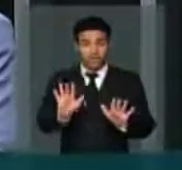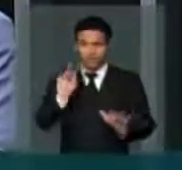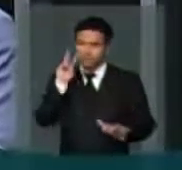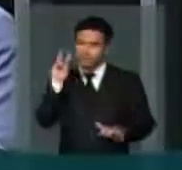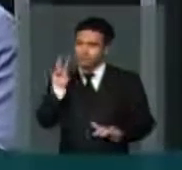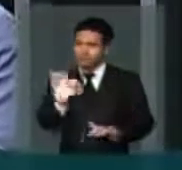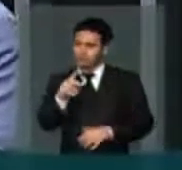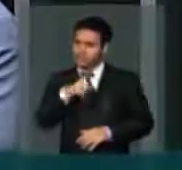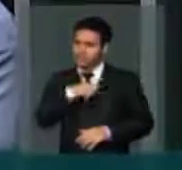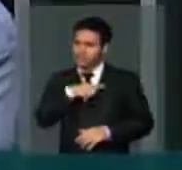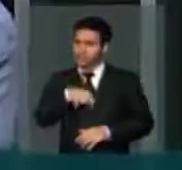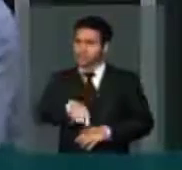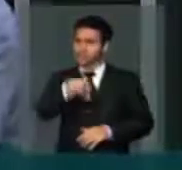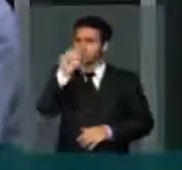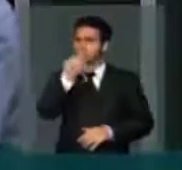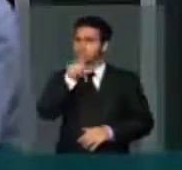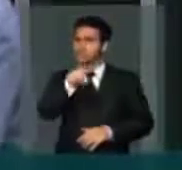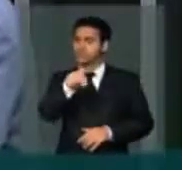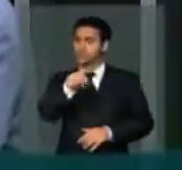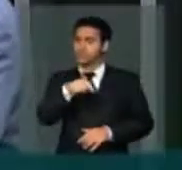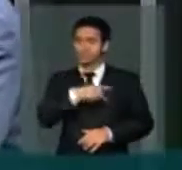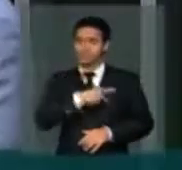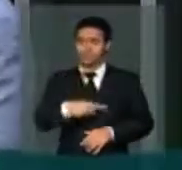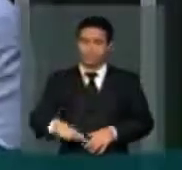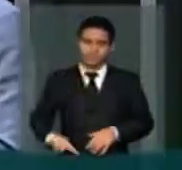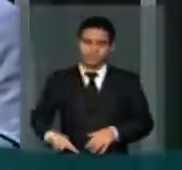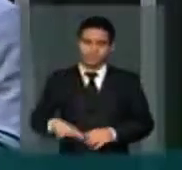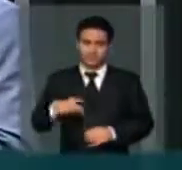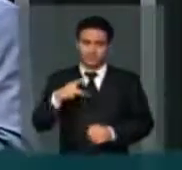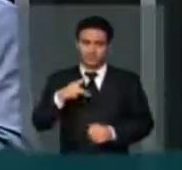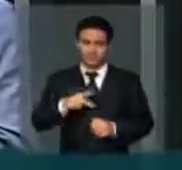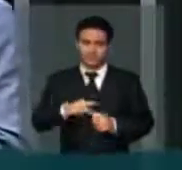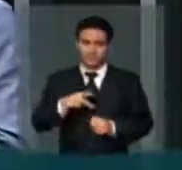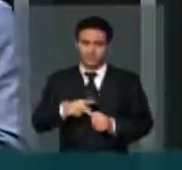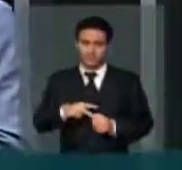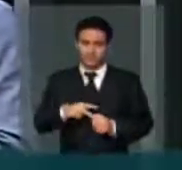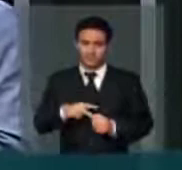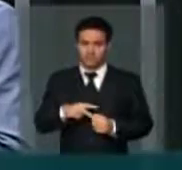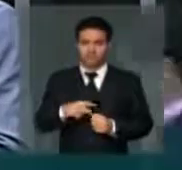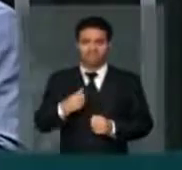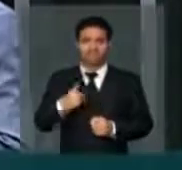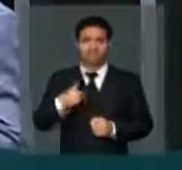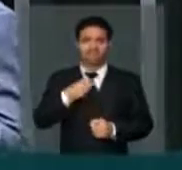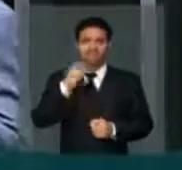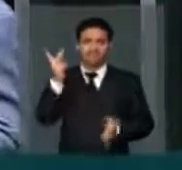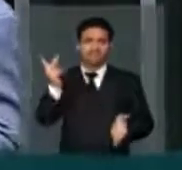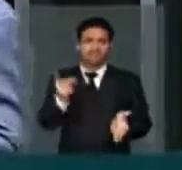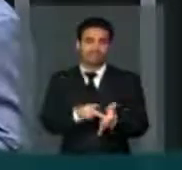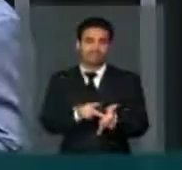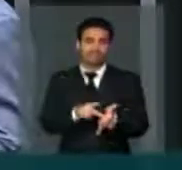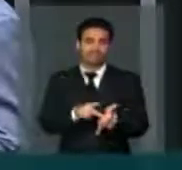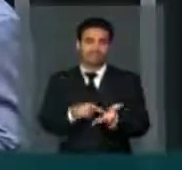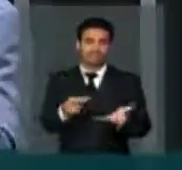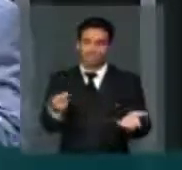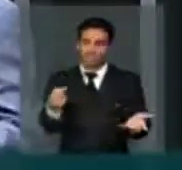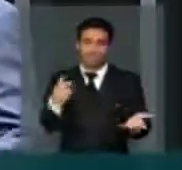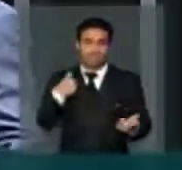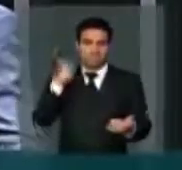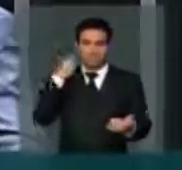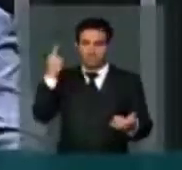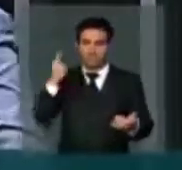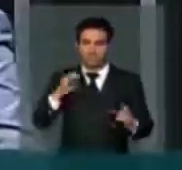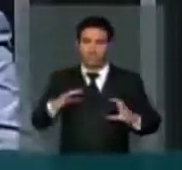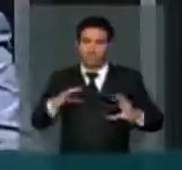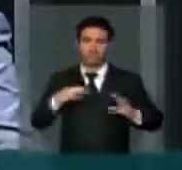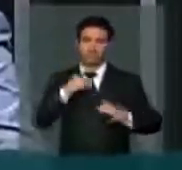nomeação do presidente da Petrobras, confesso que nada mais vai me